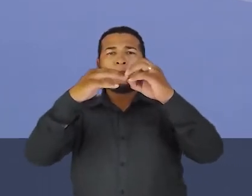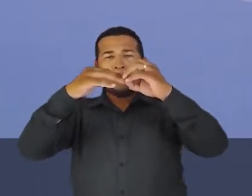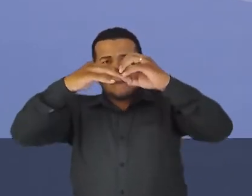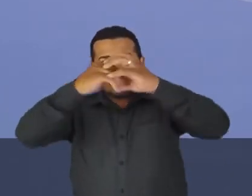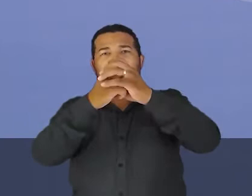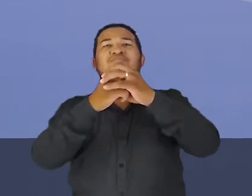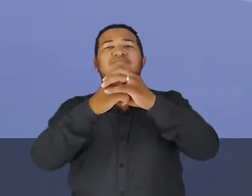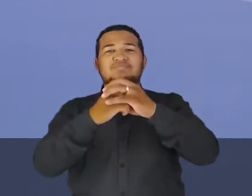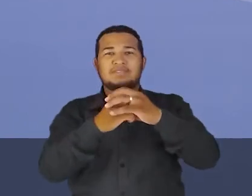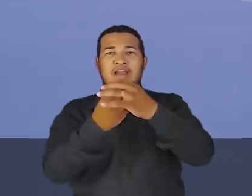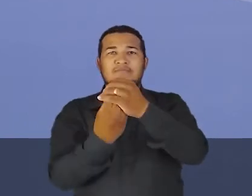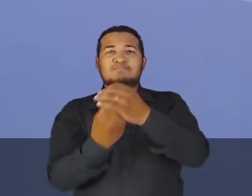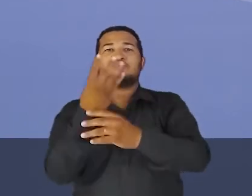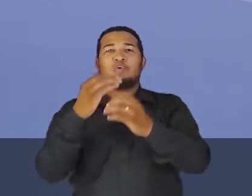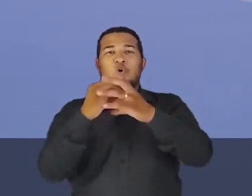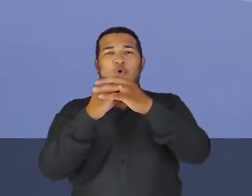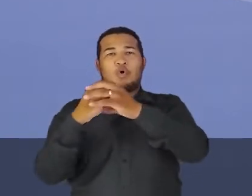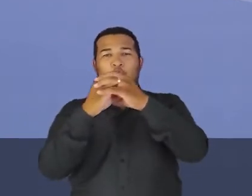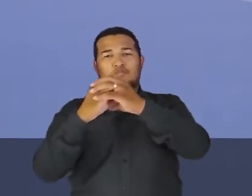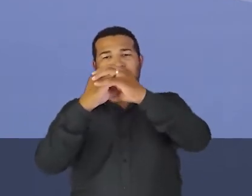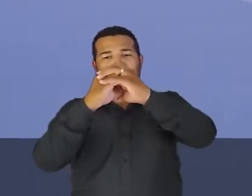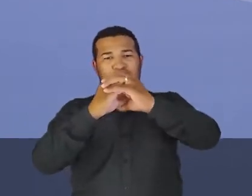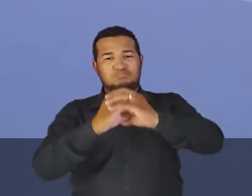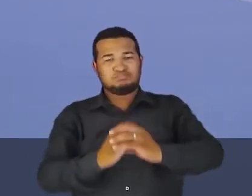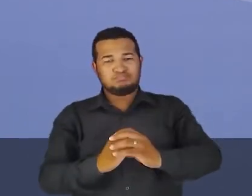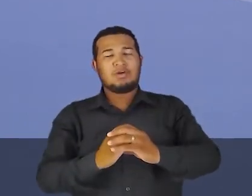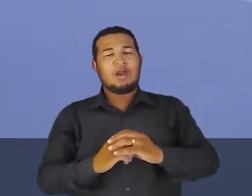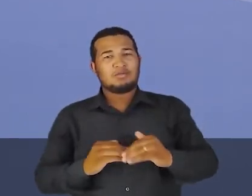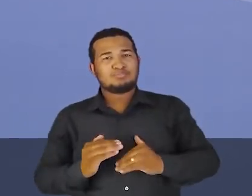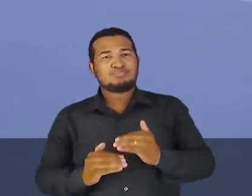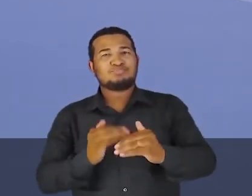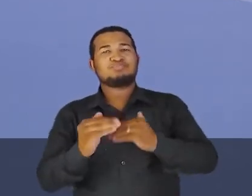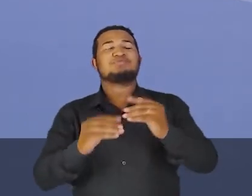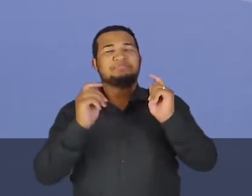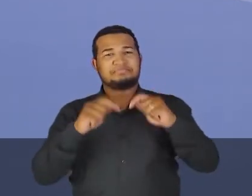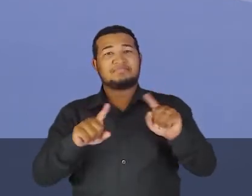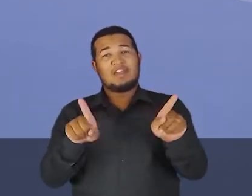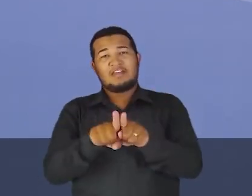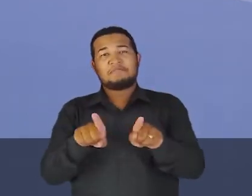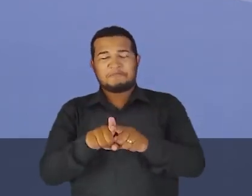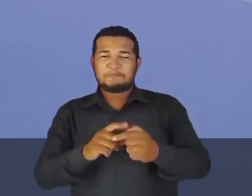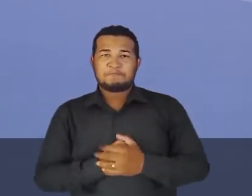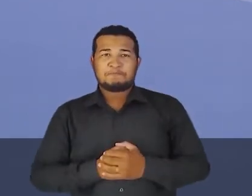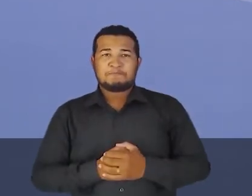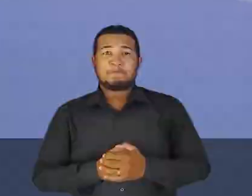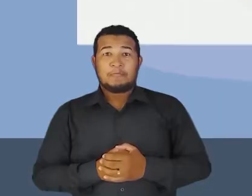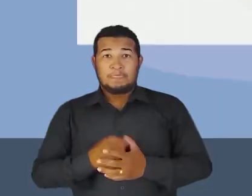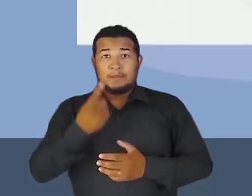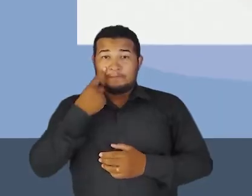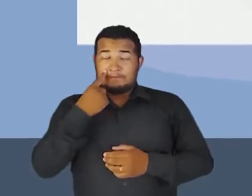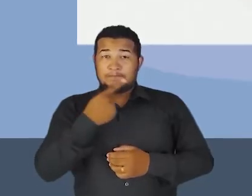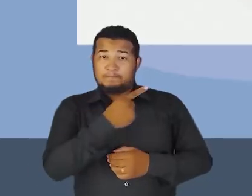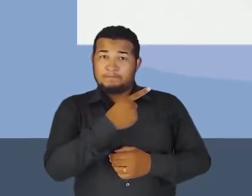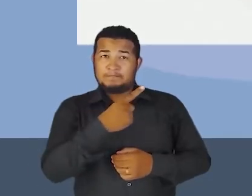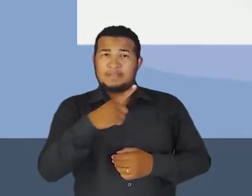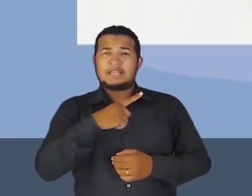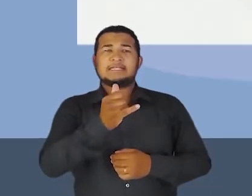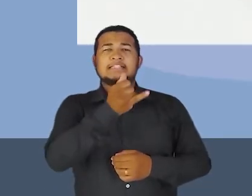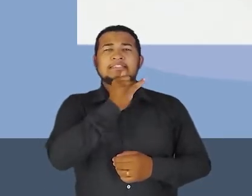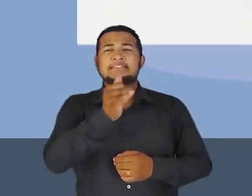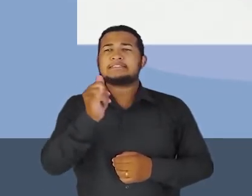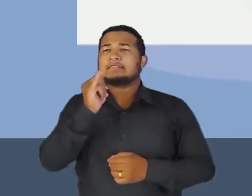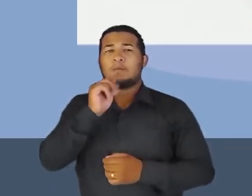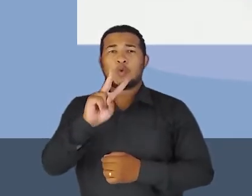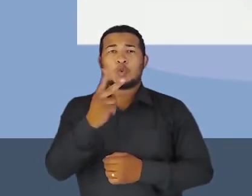fecundação vai dar origem a um ovo e esse processo de desenvolvimento embrionário vai acontecer. Aqui no slide nós temos dois exemplos